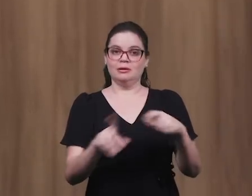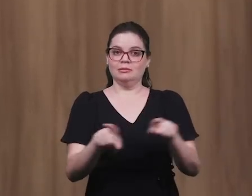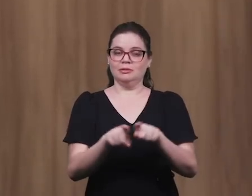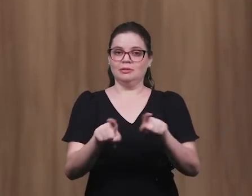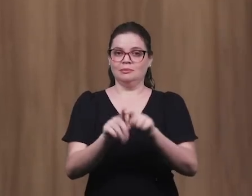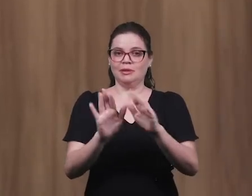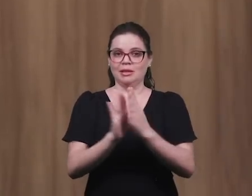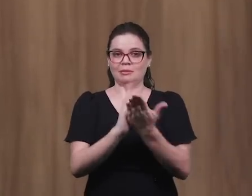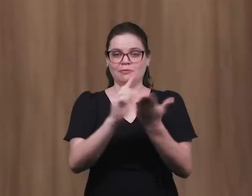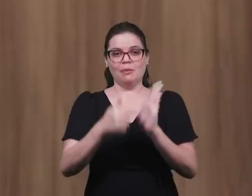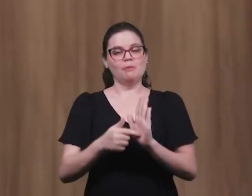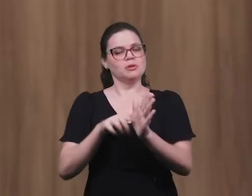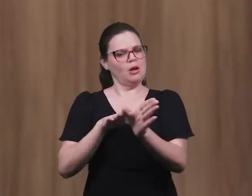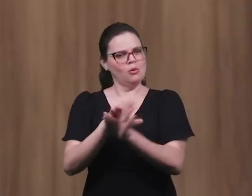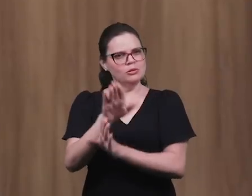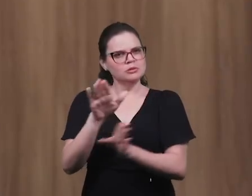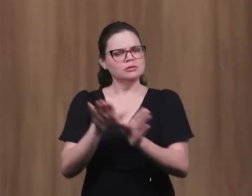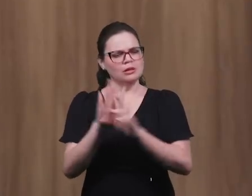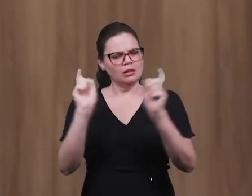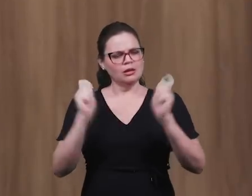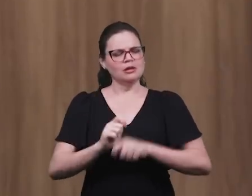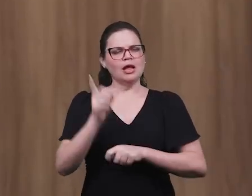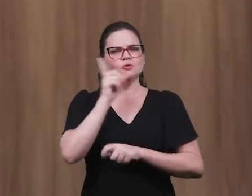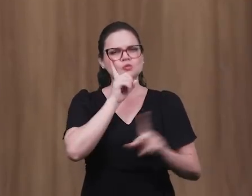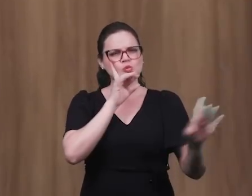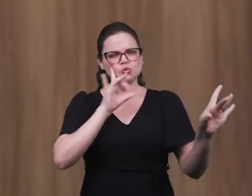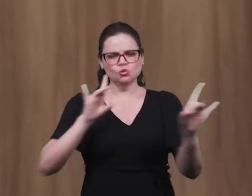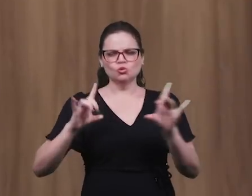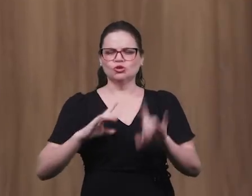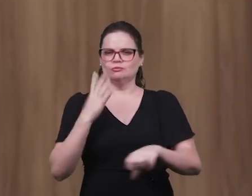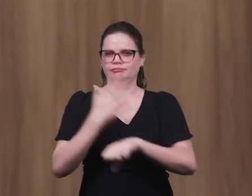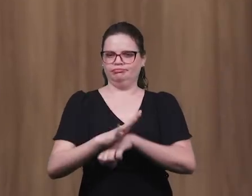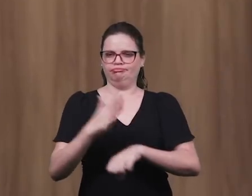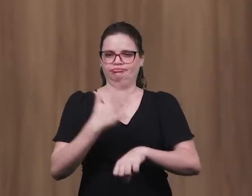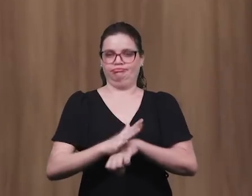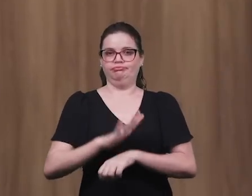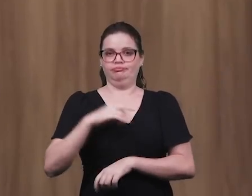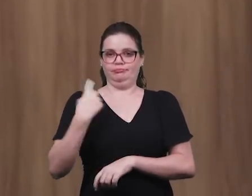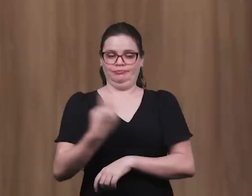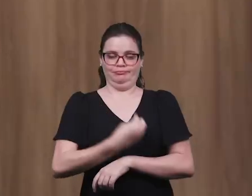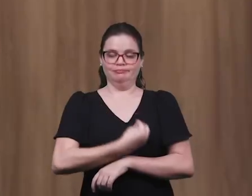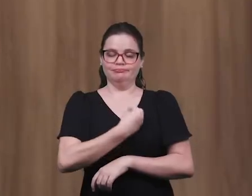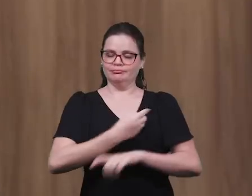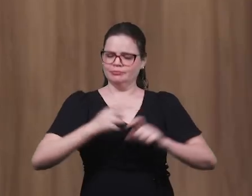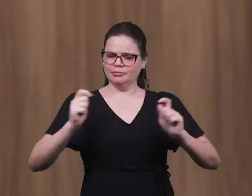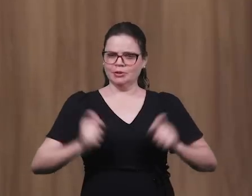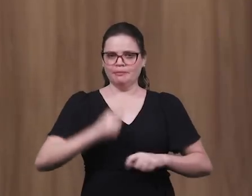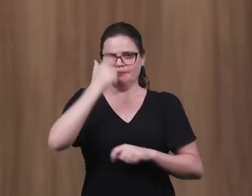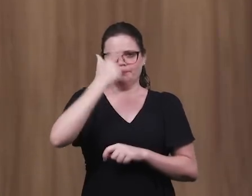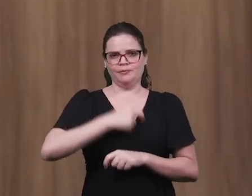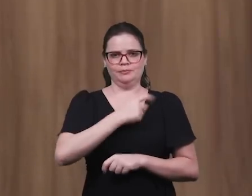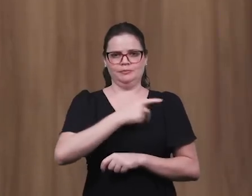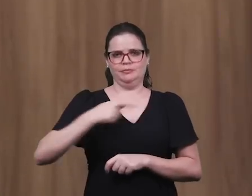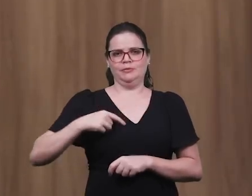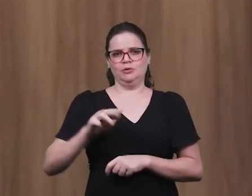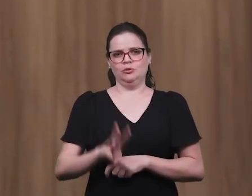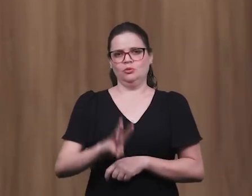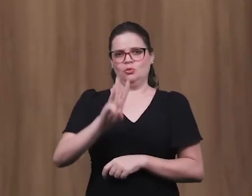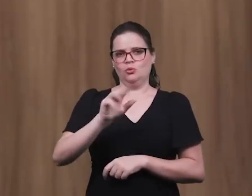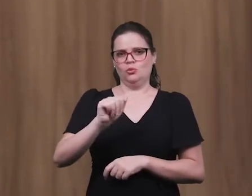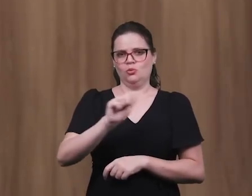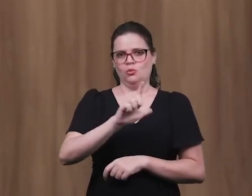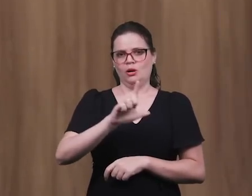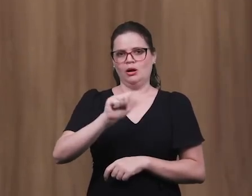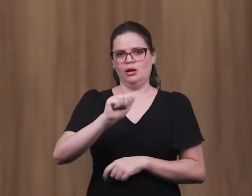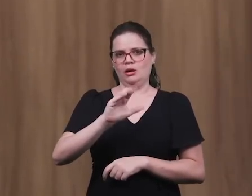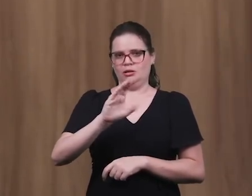bíblicos e também aplicações práticas no dia a dia nas diversas áreas da vida. Eu sou o pastor Wallace